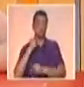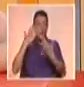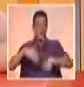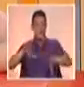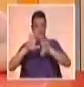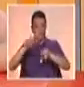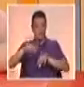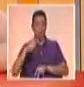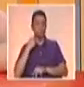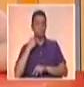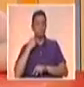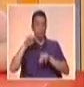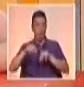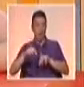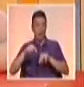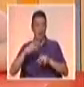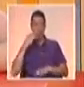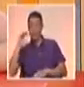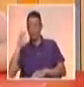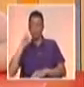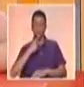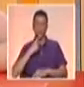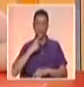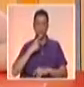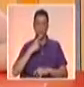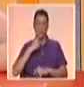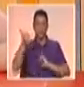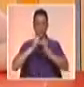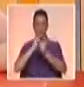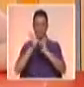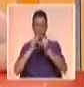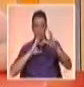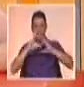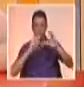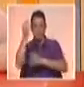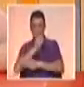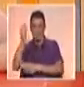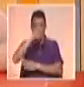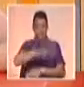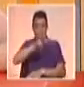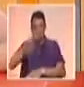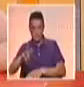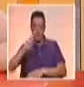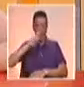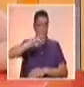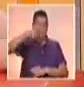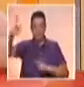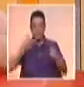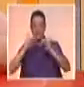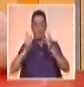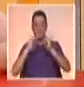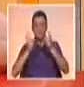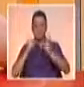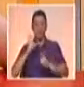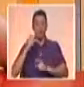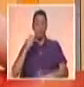intérpretes nos cursos em que são procurados por alunos surdos. Desporto, comunicação, design e multimédia, turismo, animação, ou seja, cursos